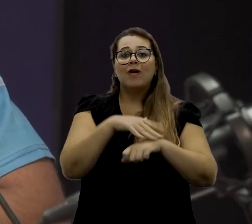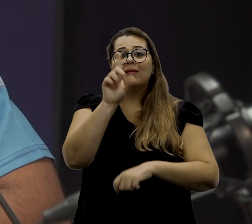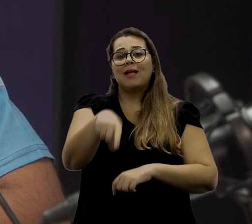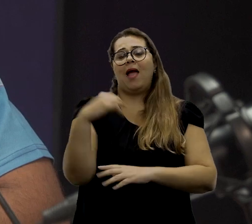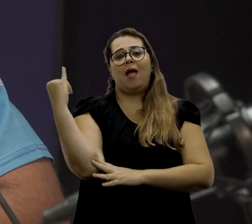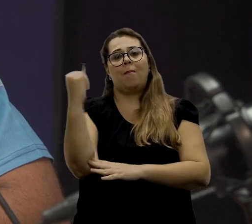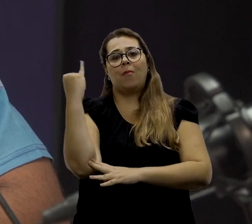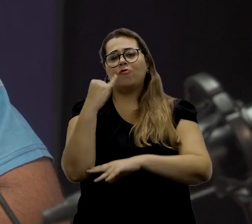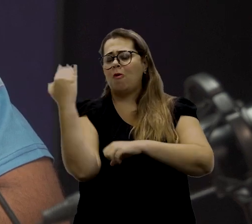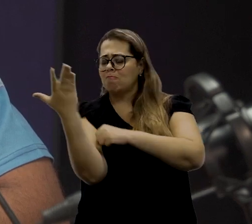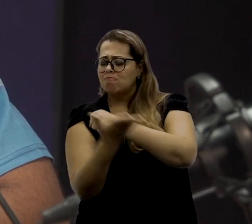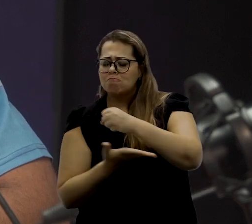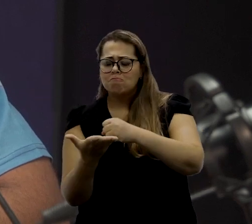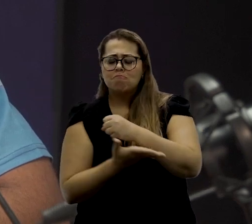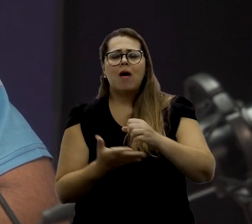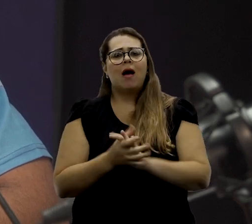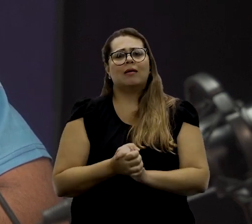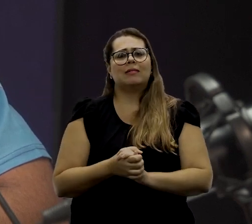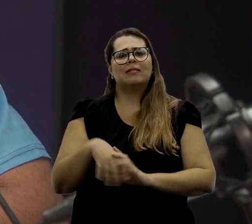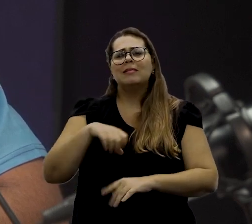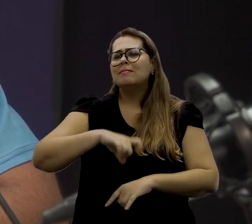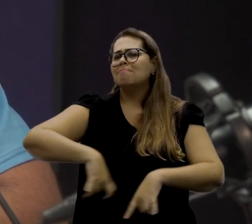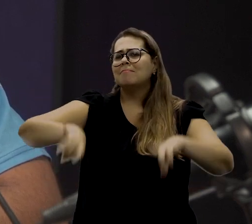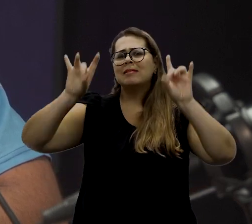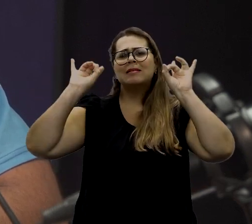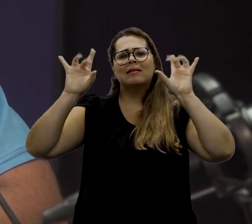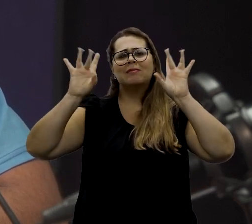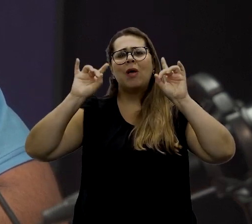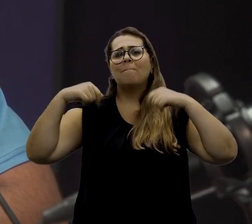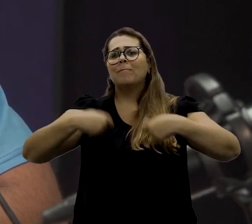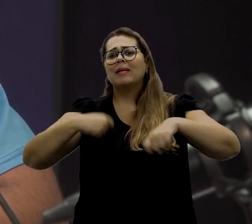hoje é fundamental e principalmente